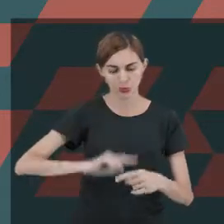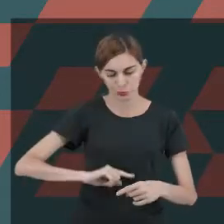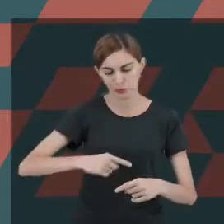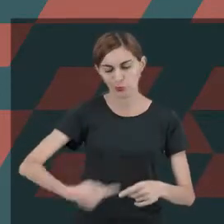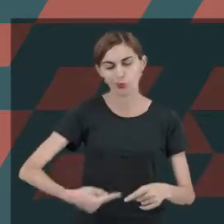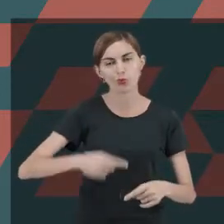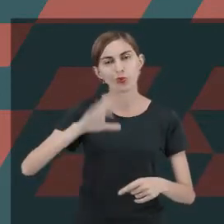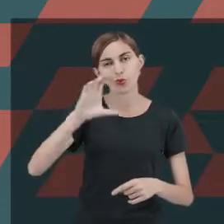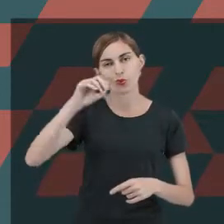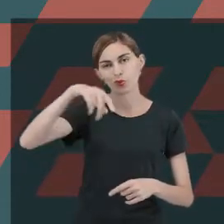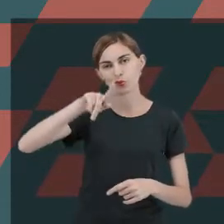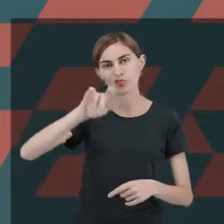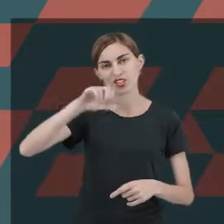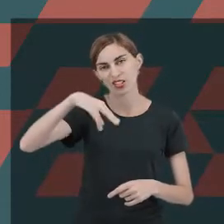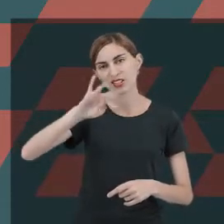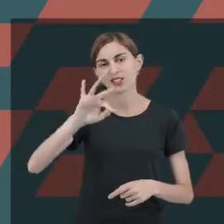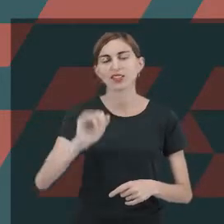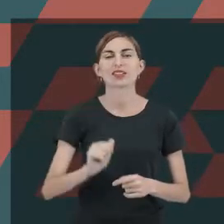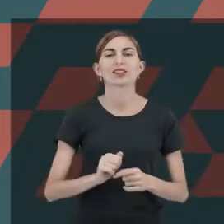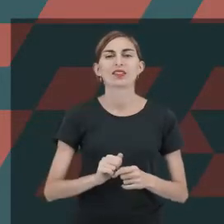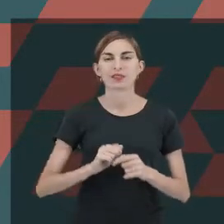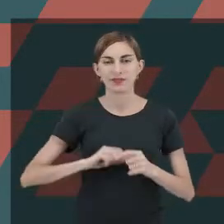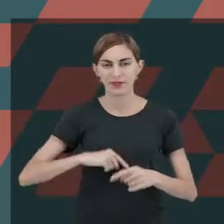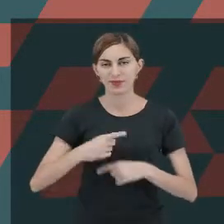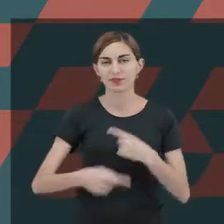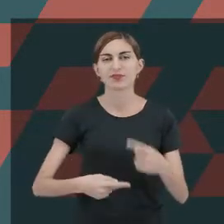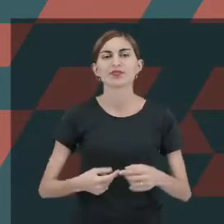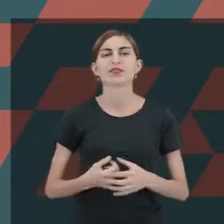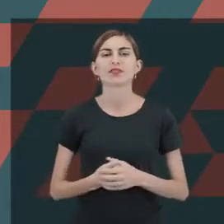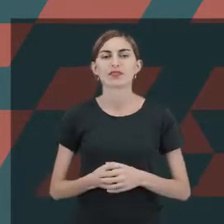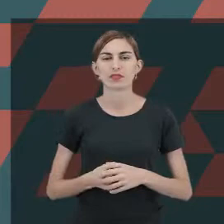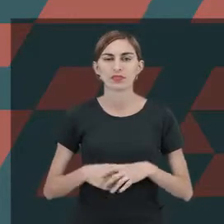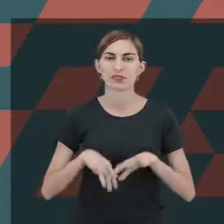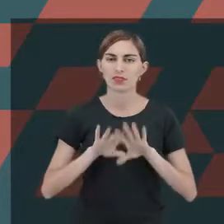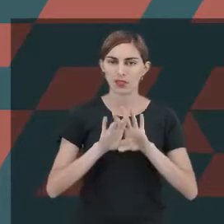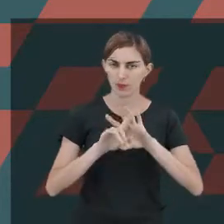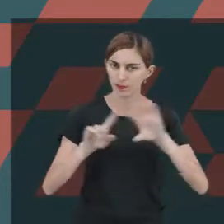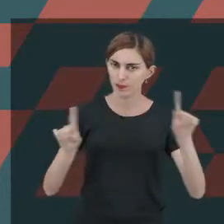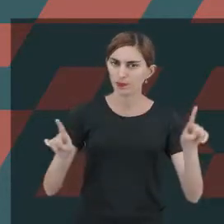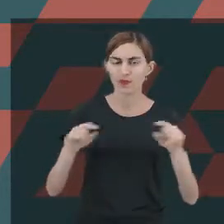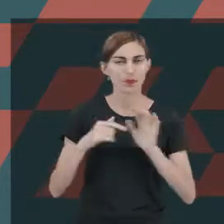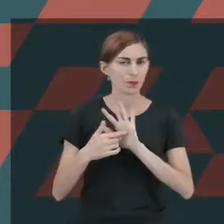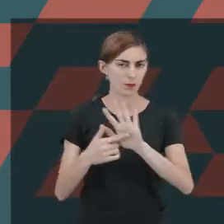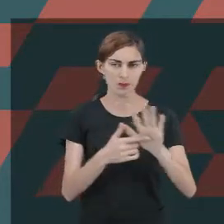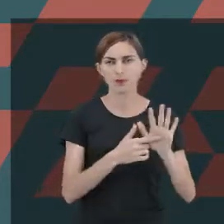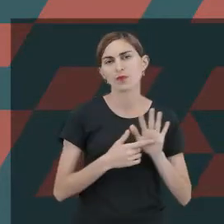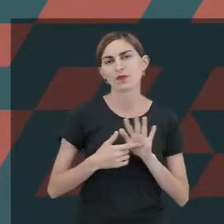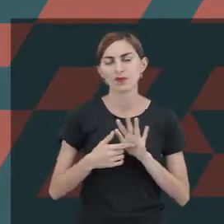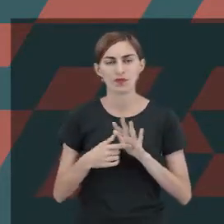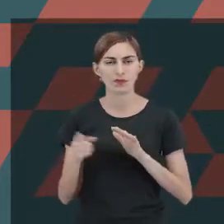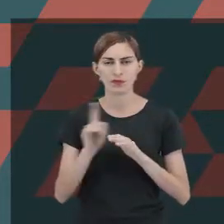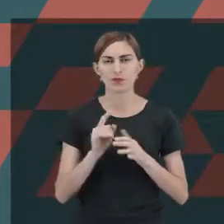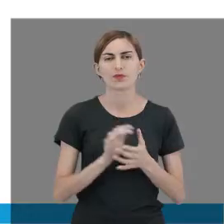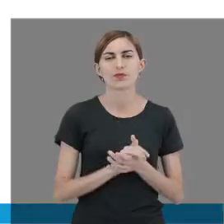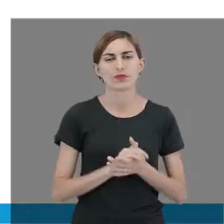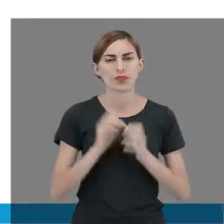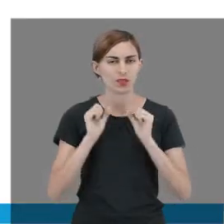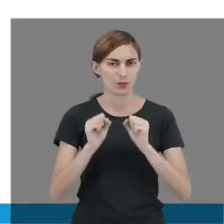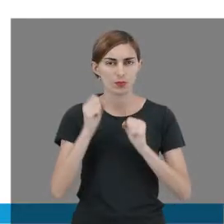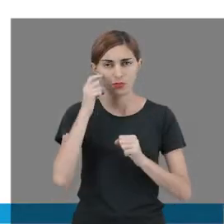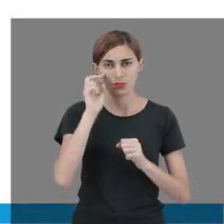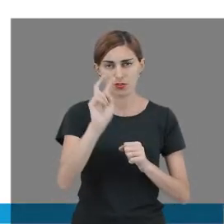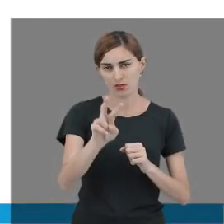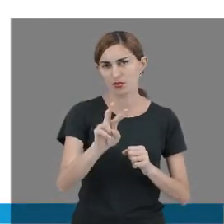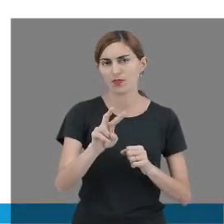afasta toda a possibilidade de infecção congênita, a gente direciona para a investigação de doença genética, mas doença genética não aparece em epidemia. Então, aqui a gente pode ver uma